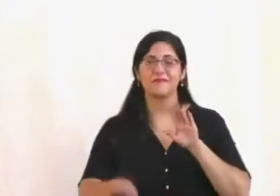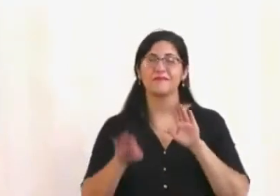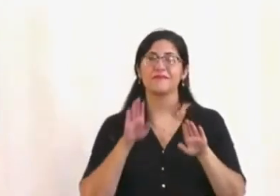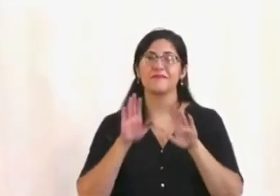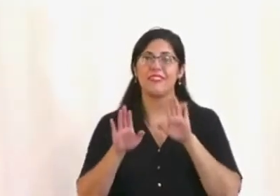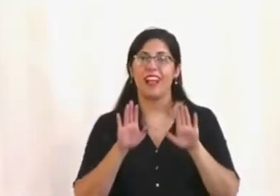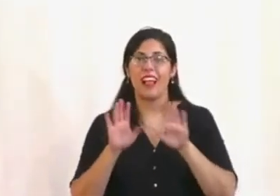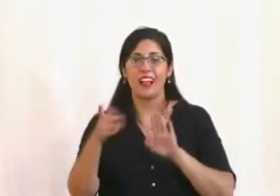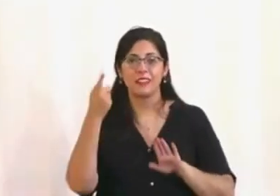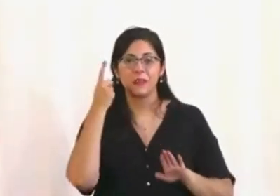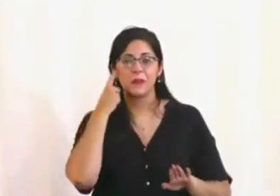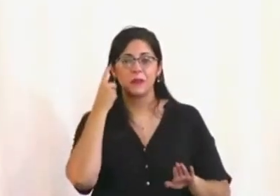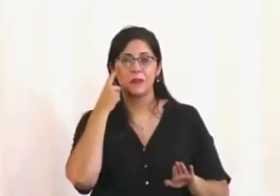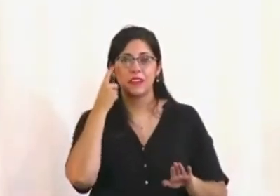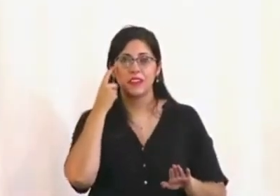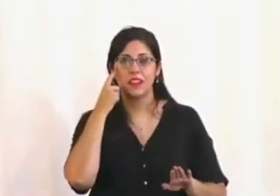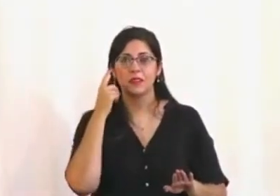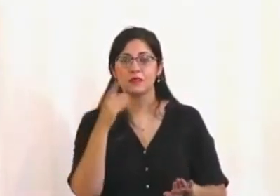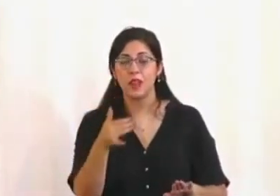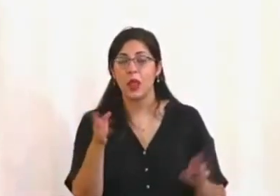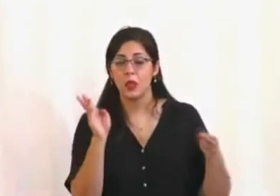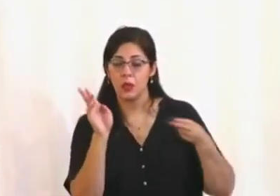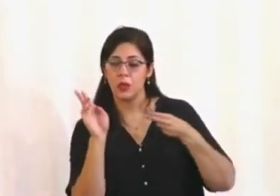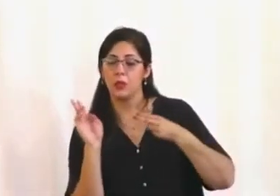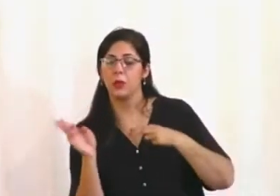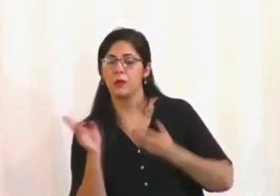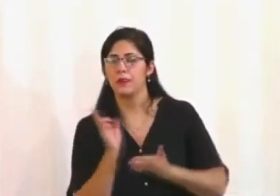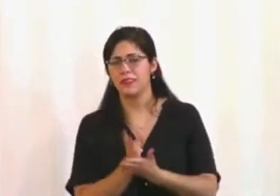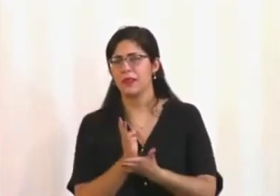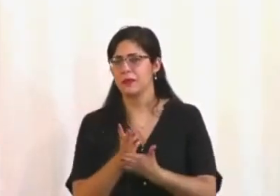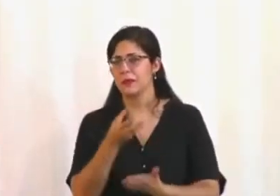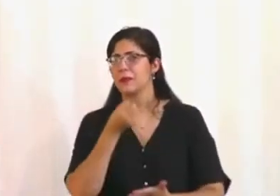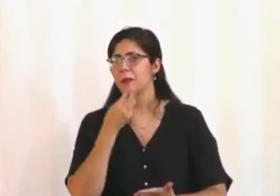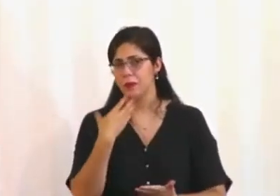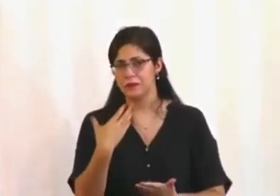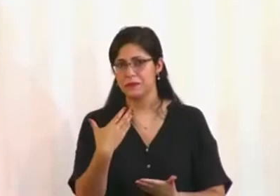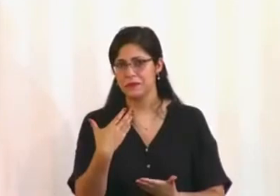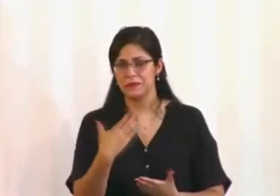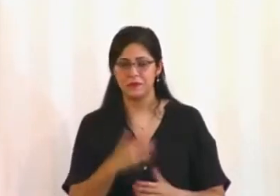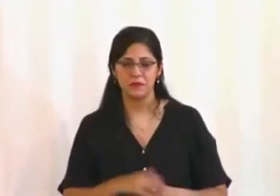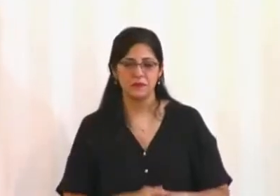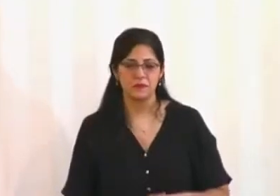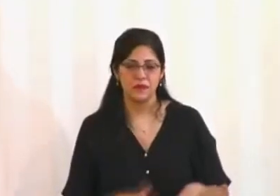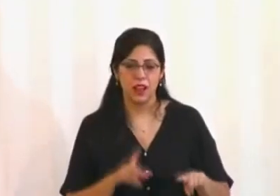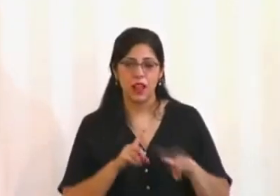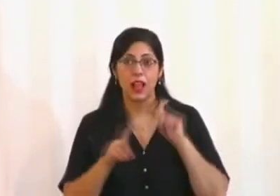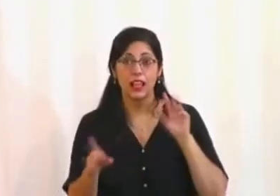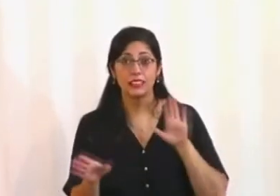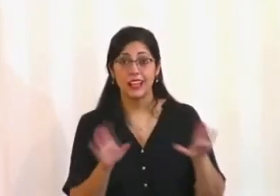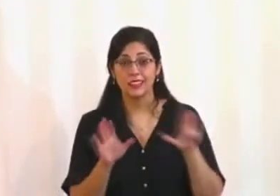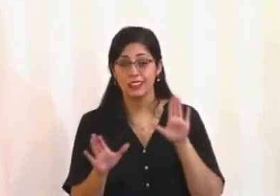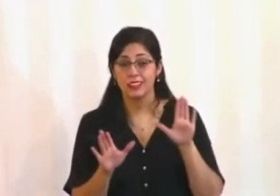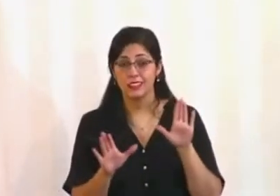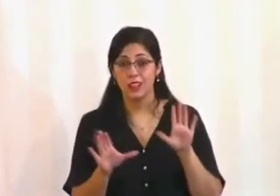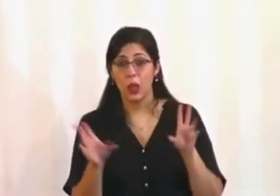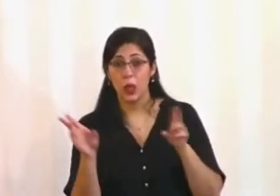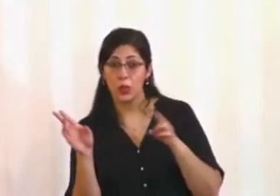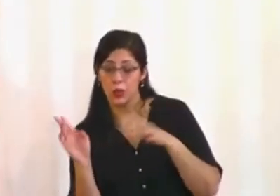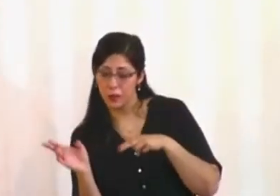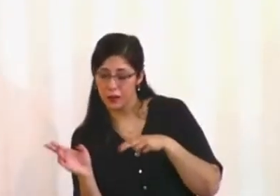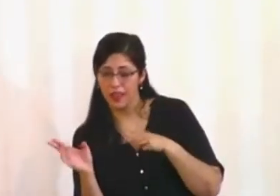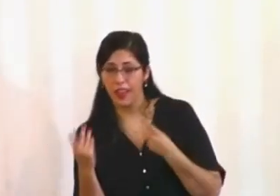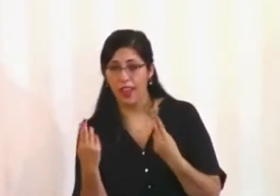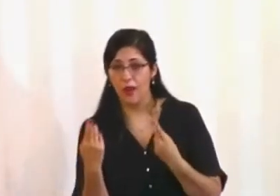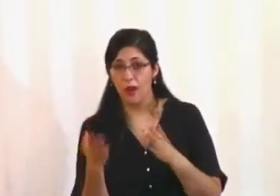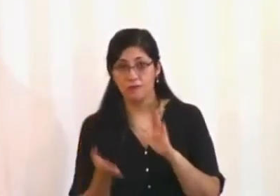vou entrar por esse caminho não, gente, porque a Bíblia não está ensinando isso aqui não. Mas dormir, às vezes, é uma fuga nossa, sabia?